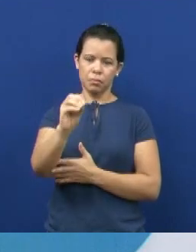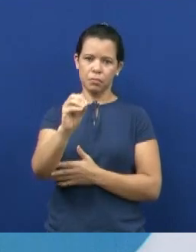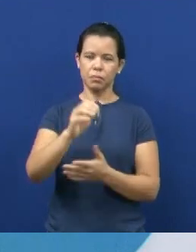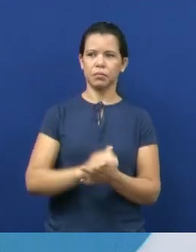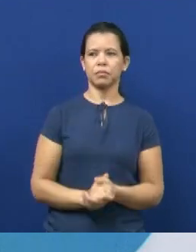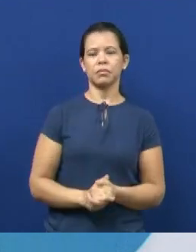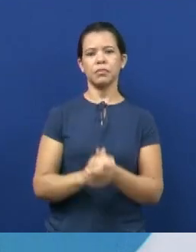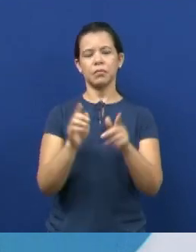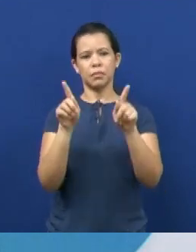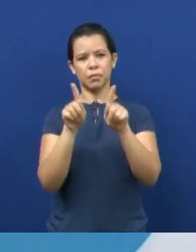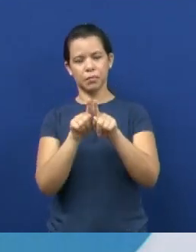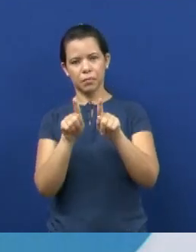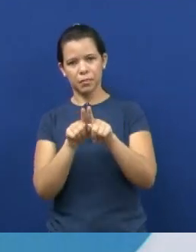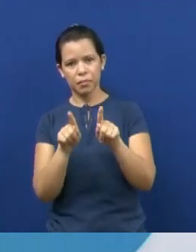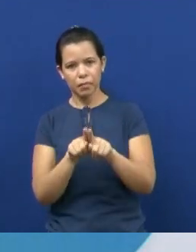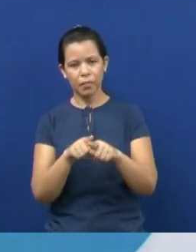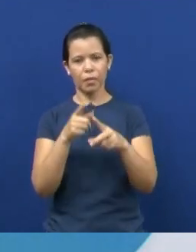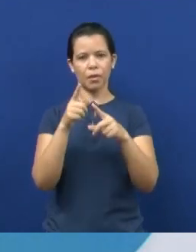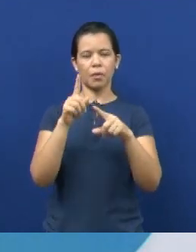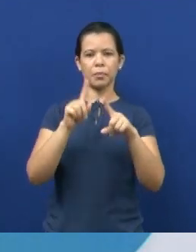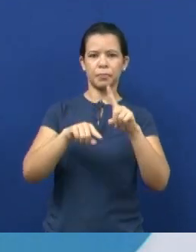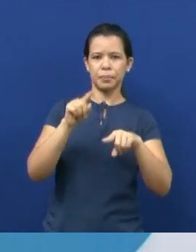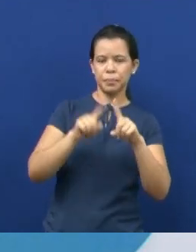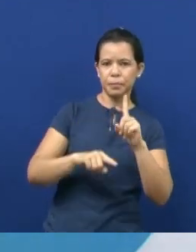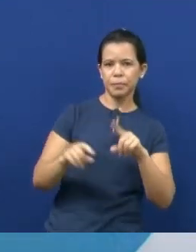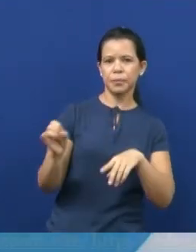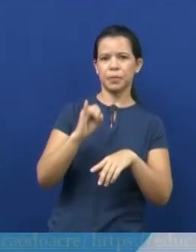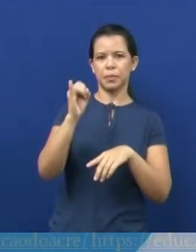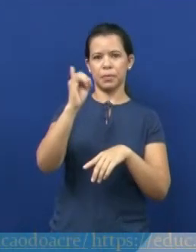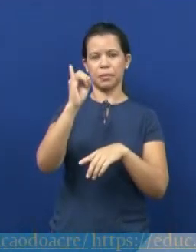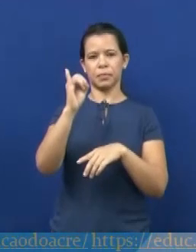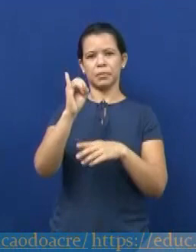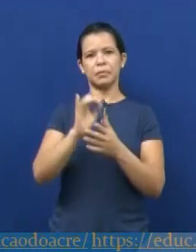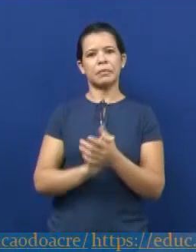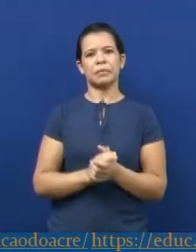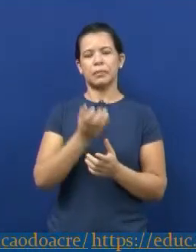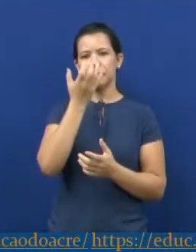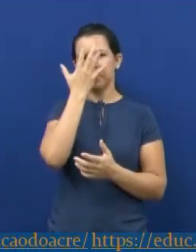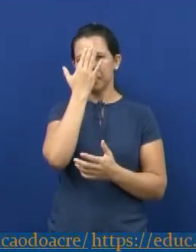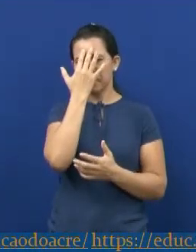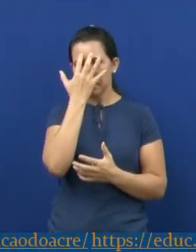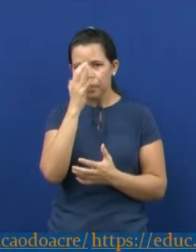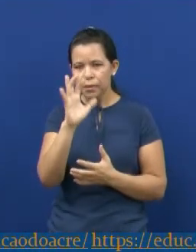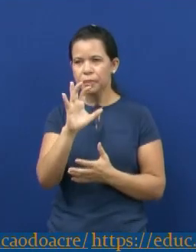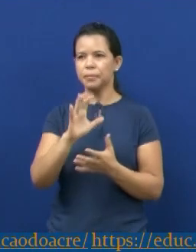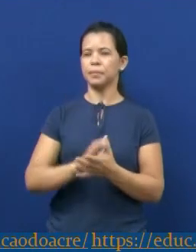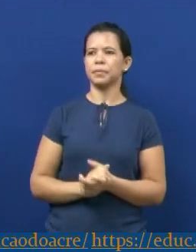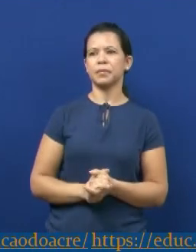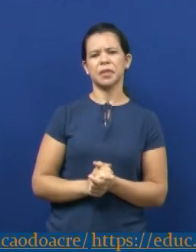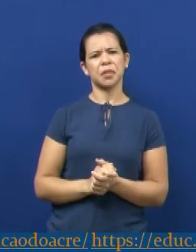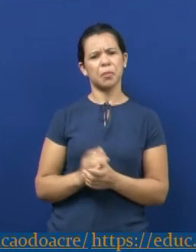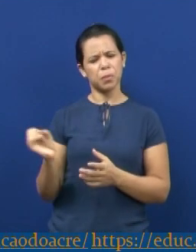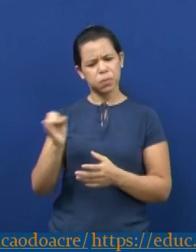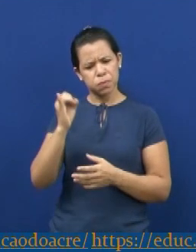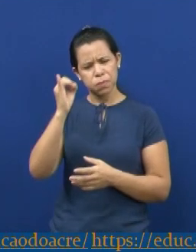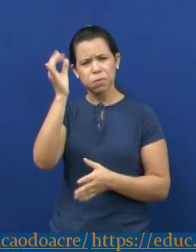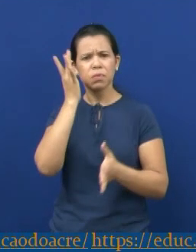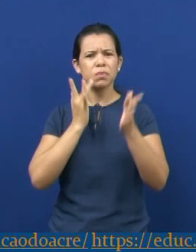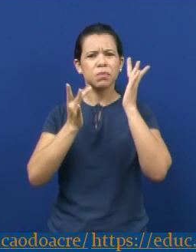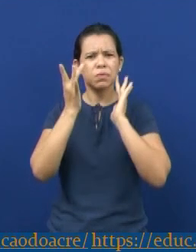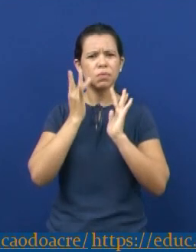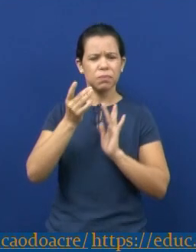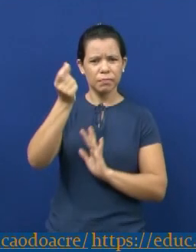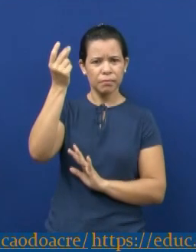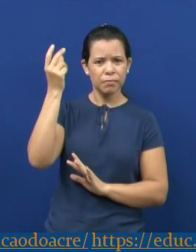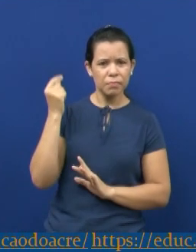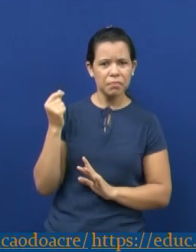que também surgiu na grécia são as máscaras gregas são e símbolos máximos do teatro na grécia antiga e também do